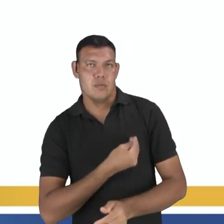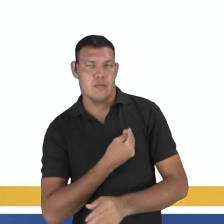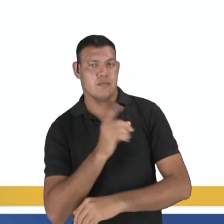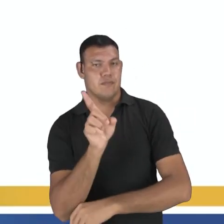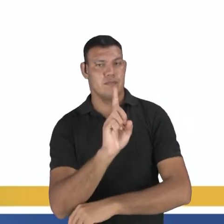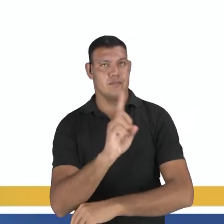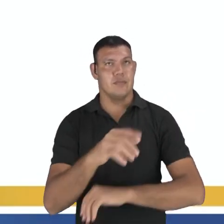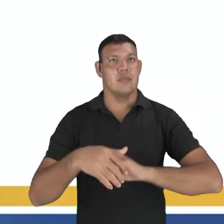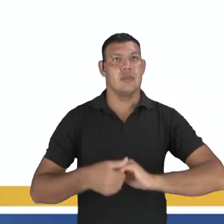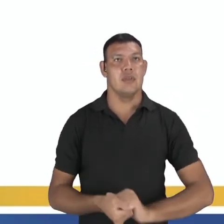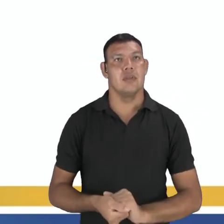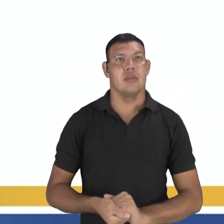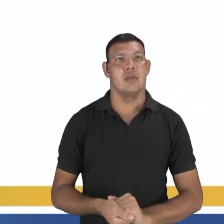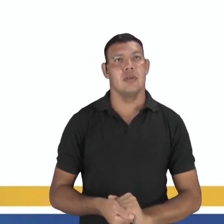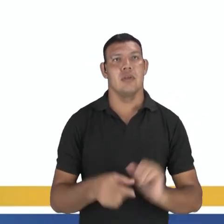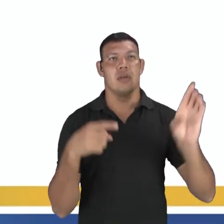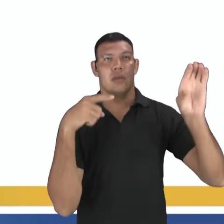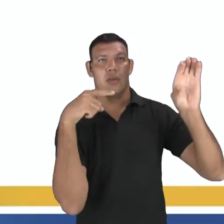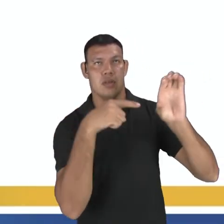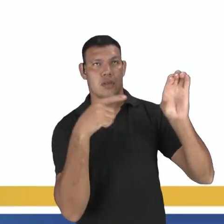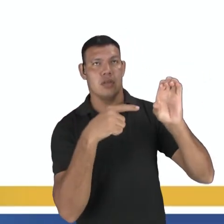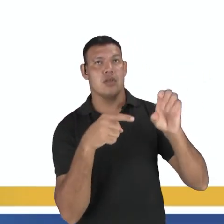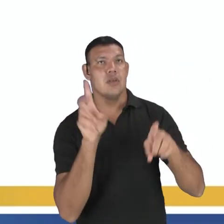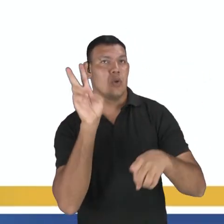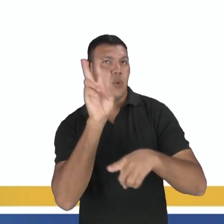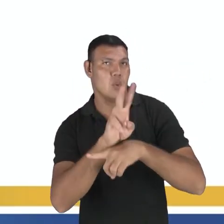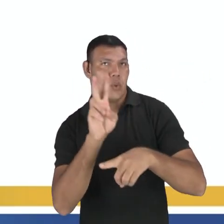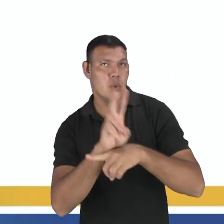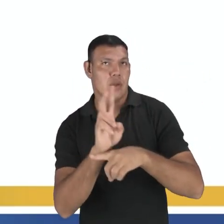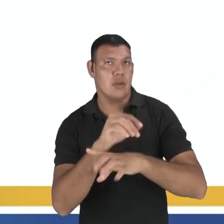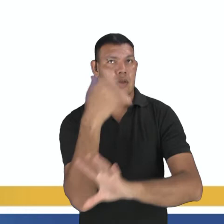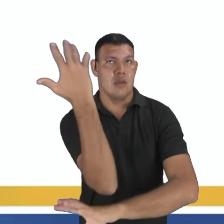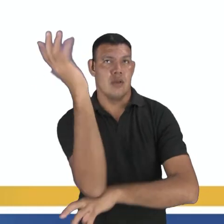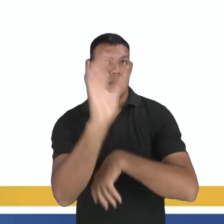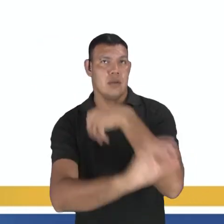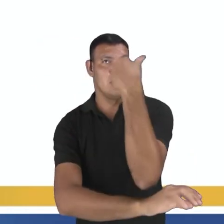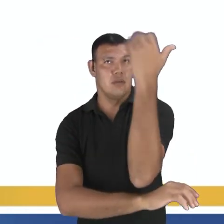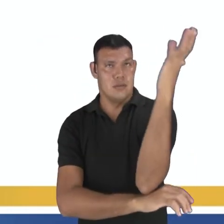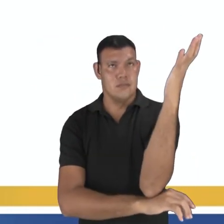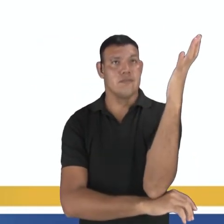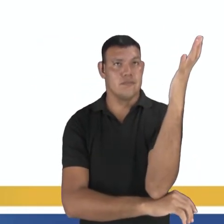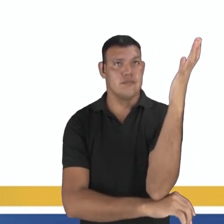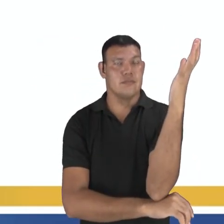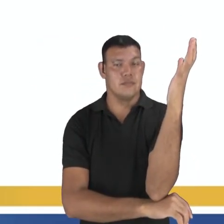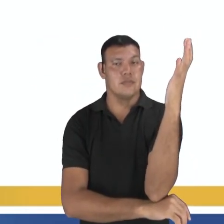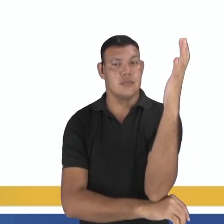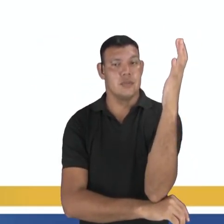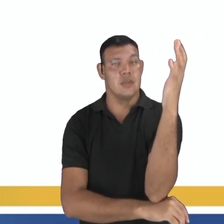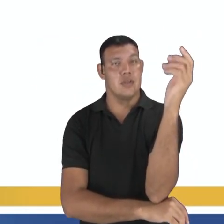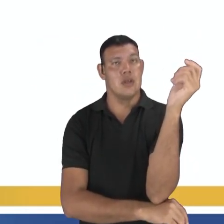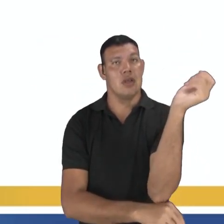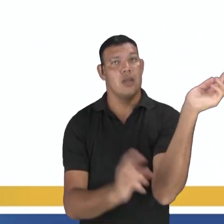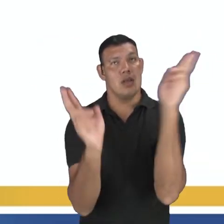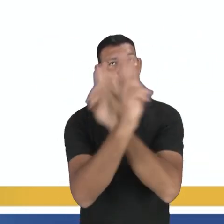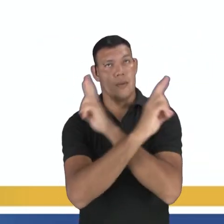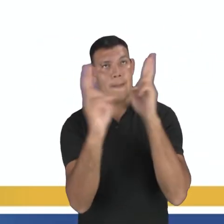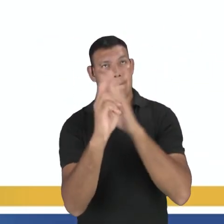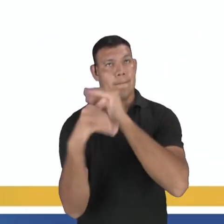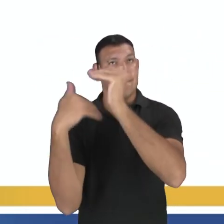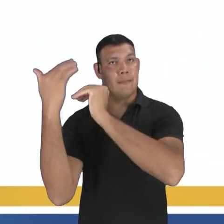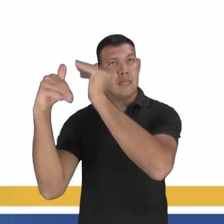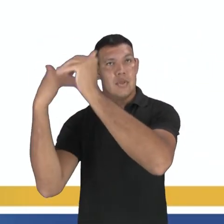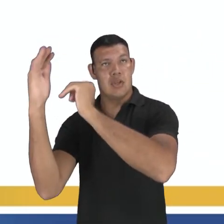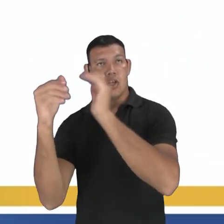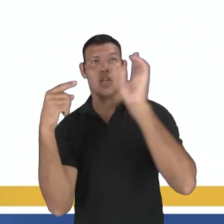C. Sustentar o meio ambiente em detrimento do desenvolvimento. D. Divulgar a